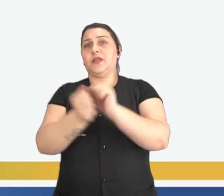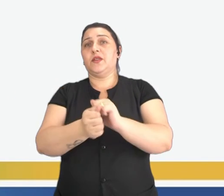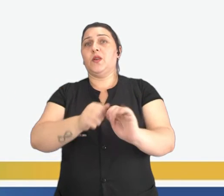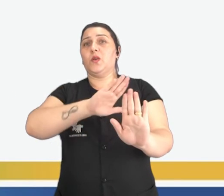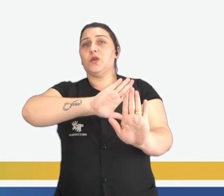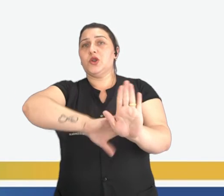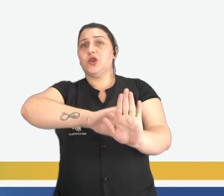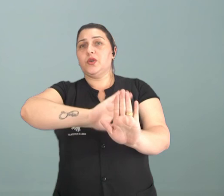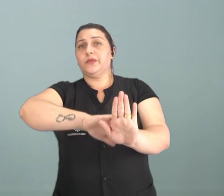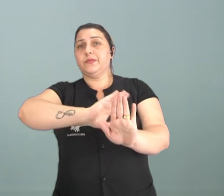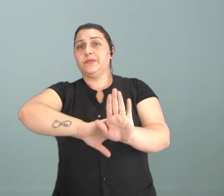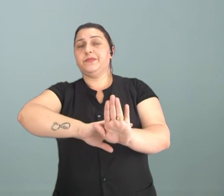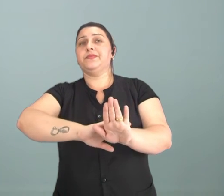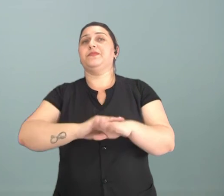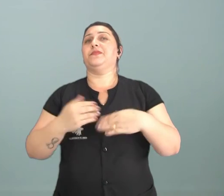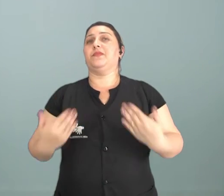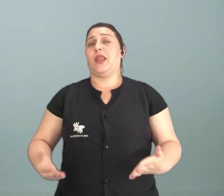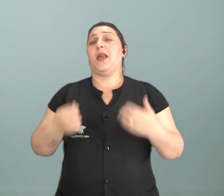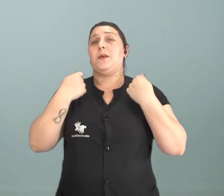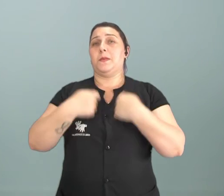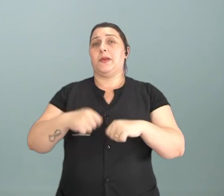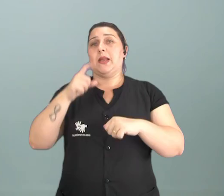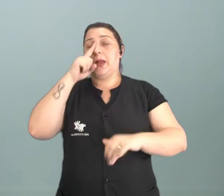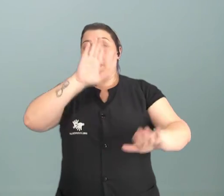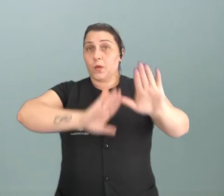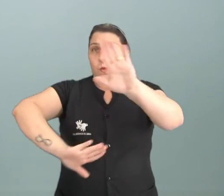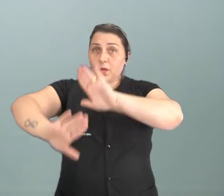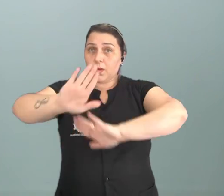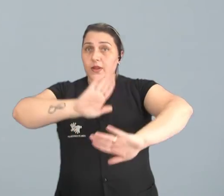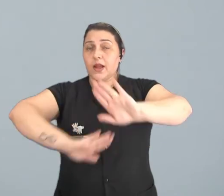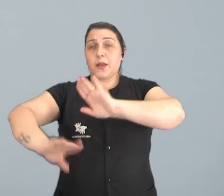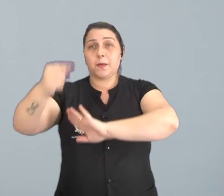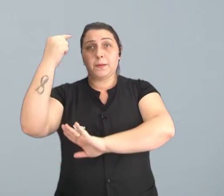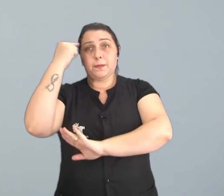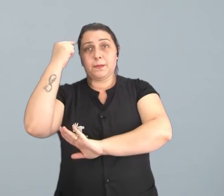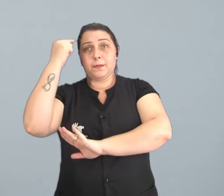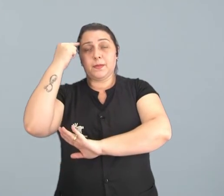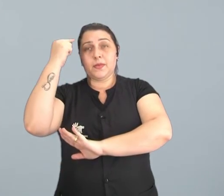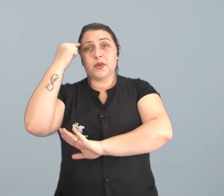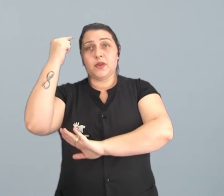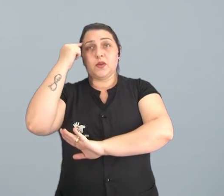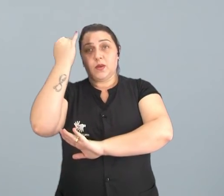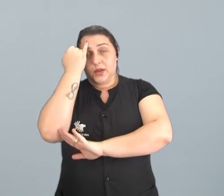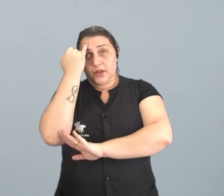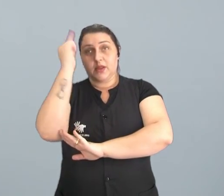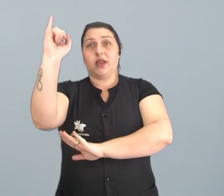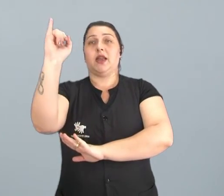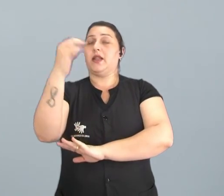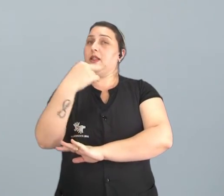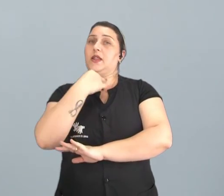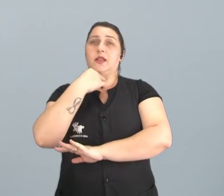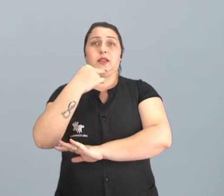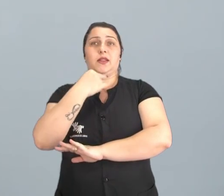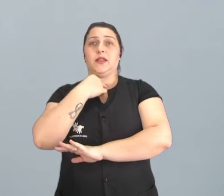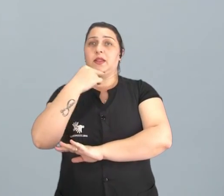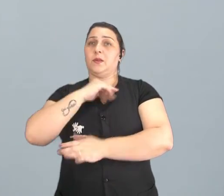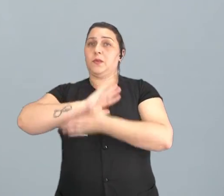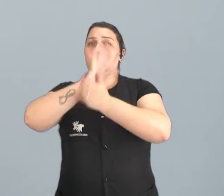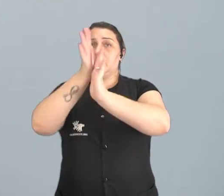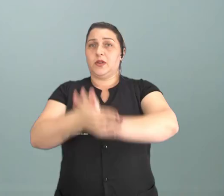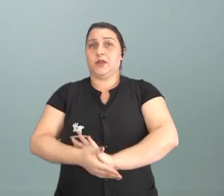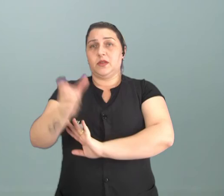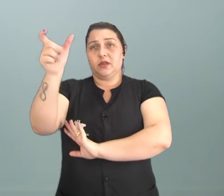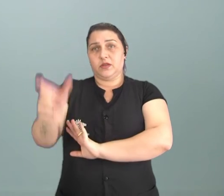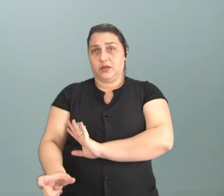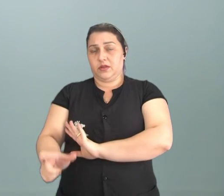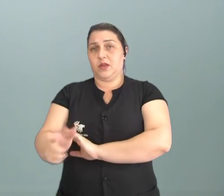a uma ideologia. Então, a gente tem que ter esse cuidado. A forma que eu penso ou defendo uma ideia, eu não posso discriminar ninguém, porque